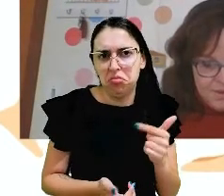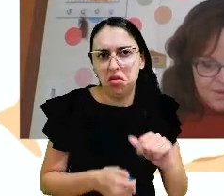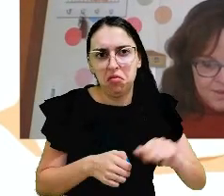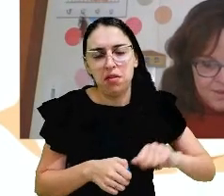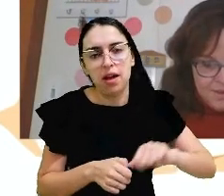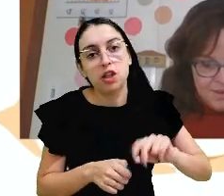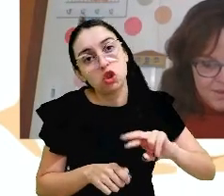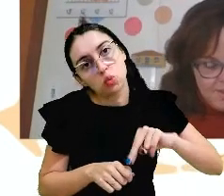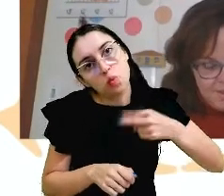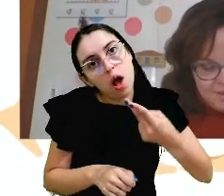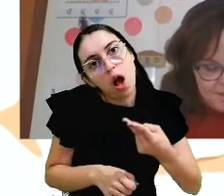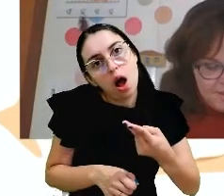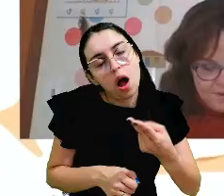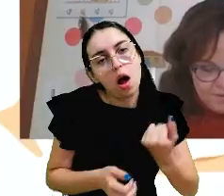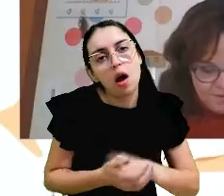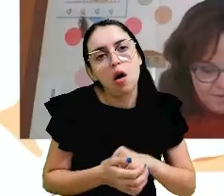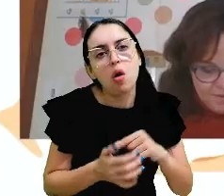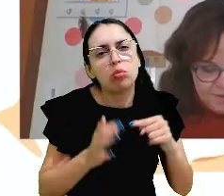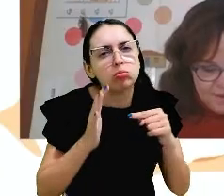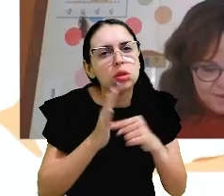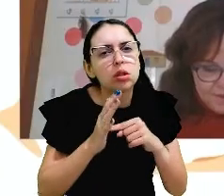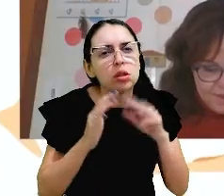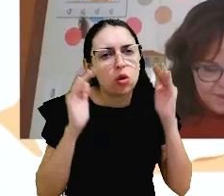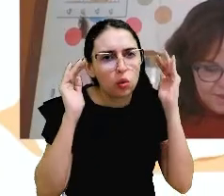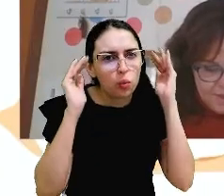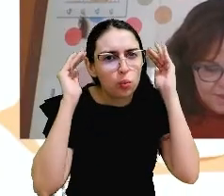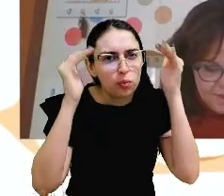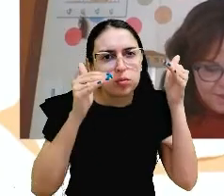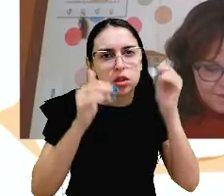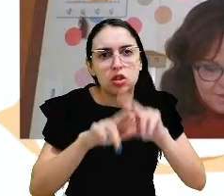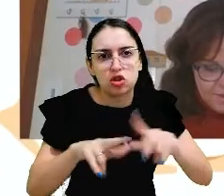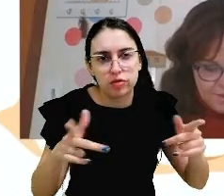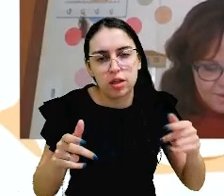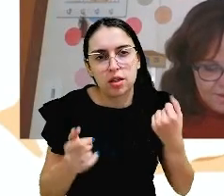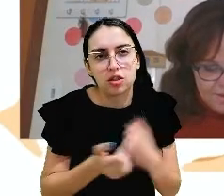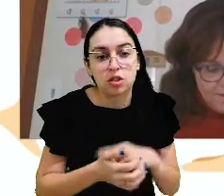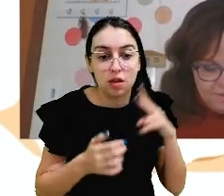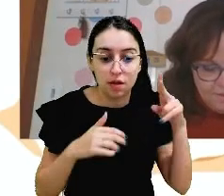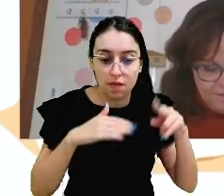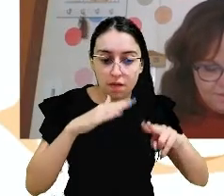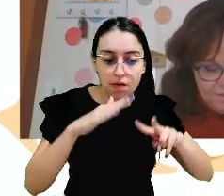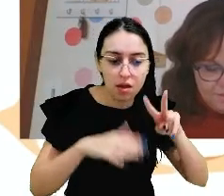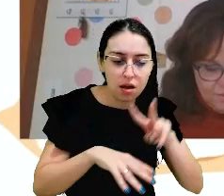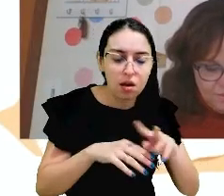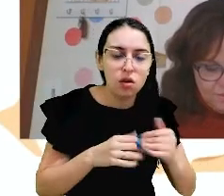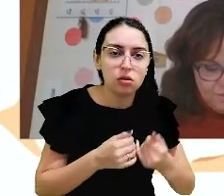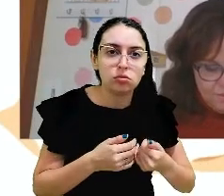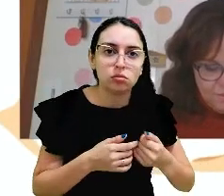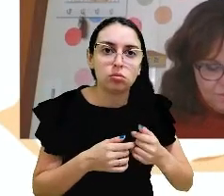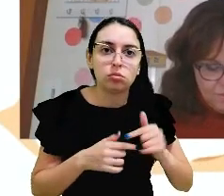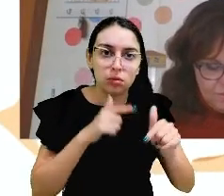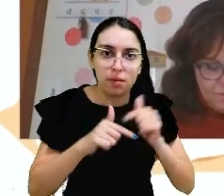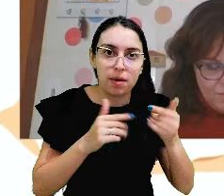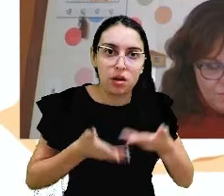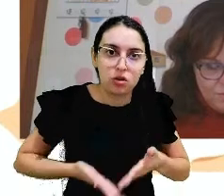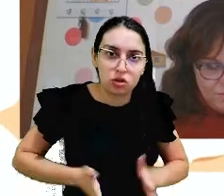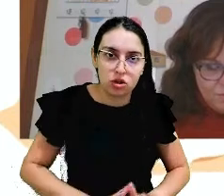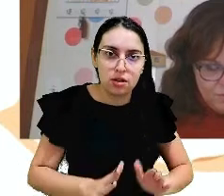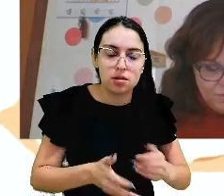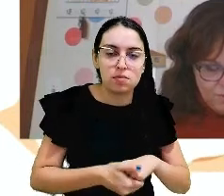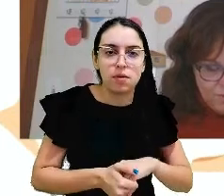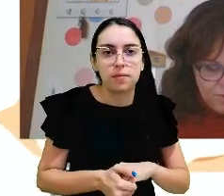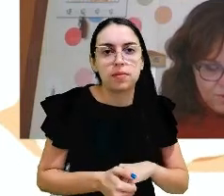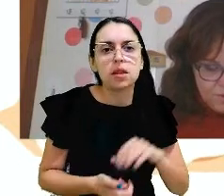dilatação. Elas têm outras maneiras de observar a progressão de um trabalho de parto, né? Então, eu acho que é uma